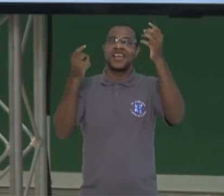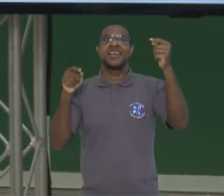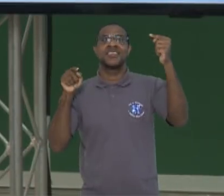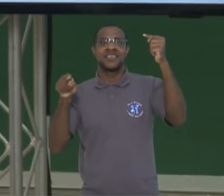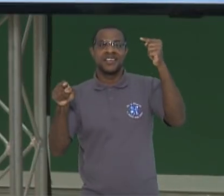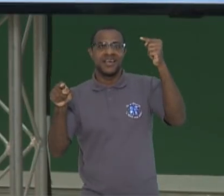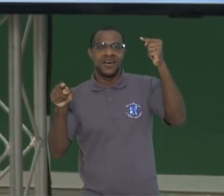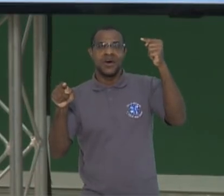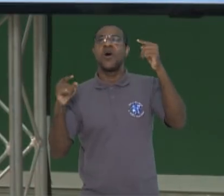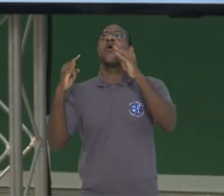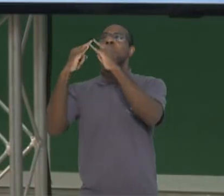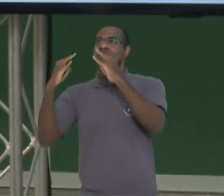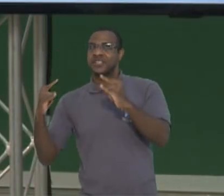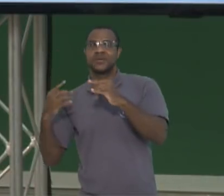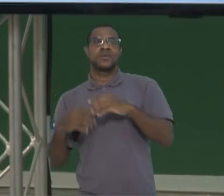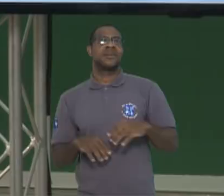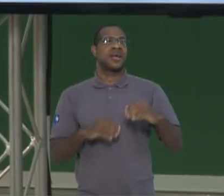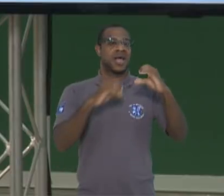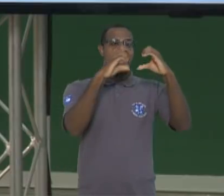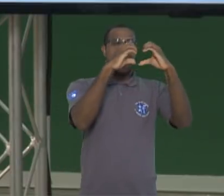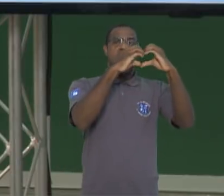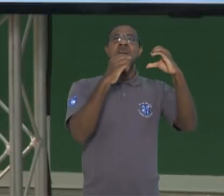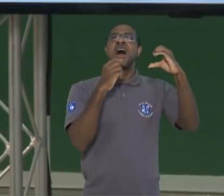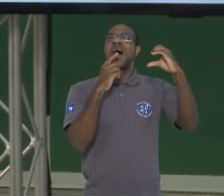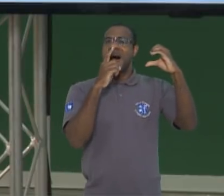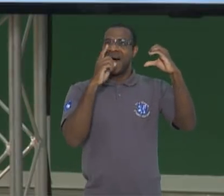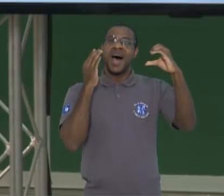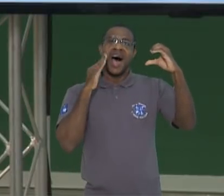coração azul, alegria. Combina com Roma,